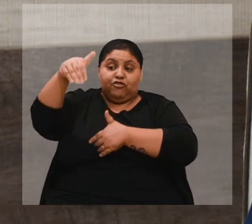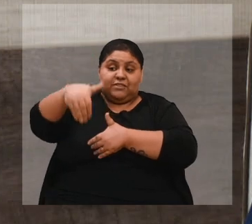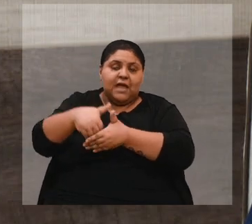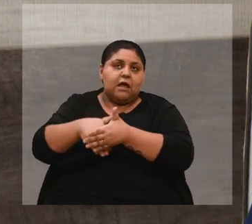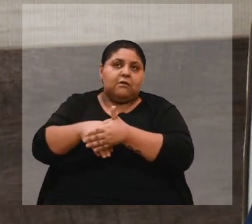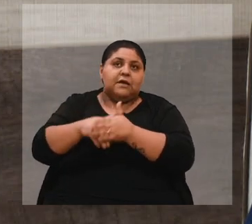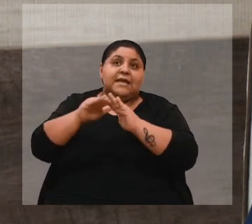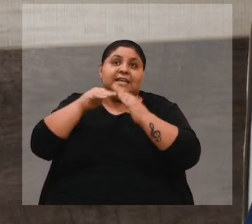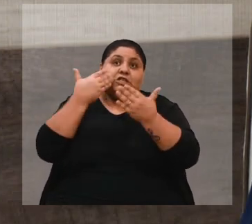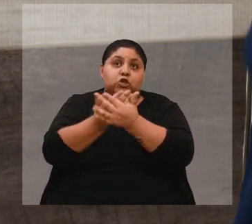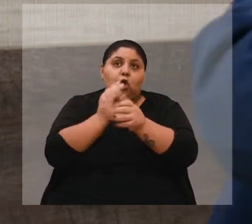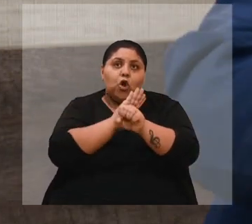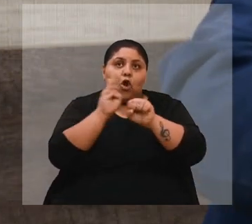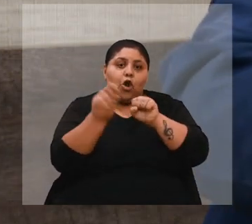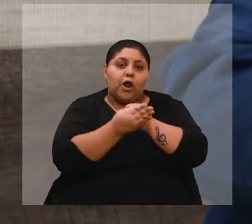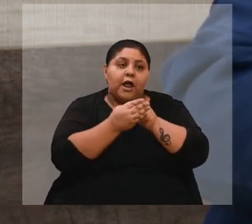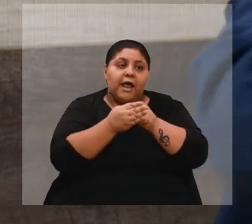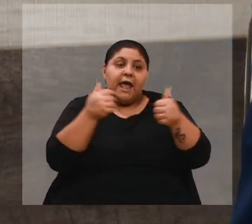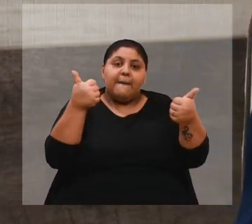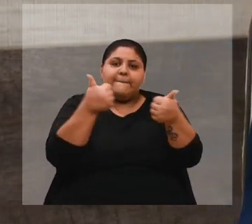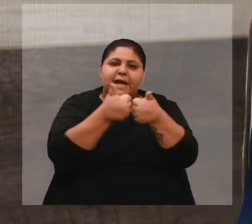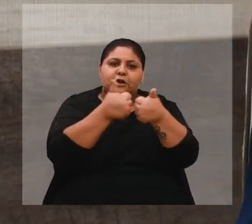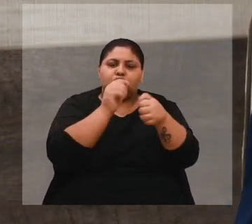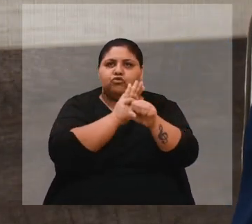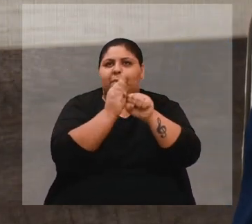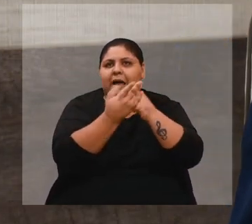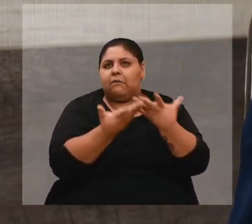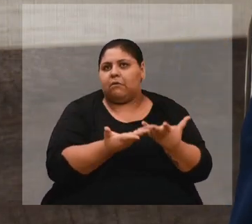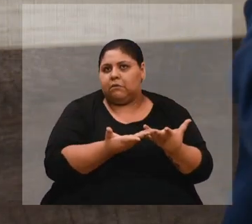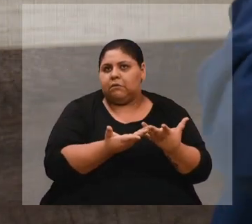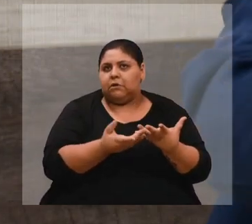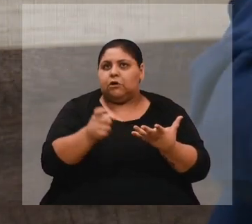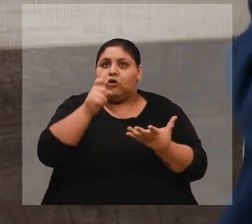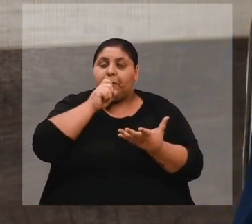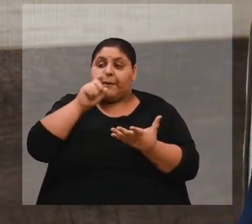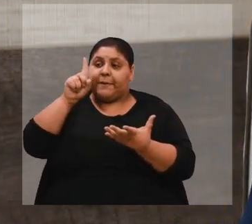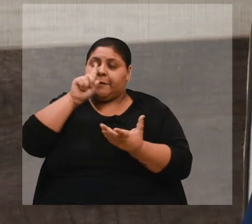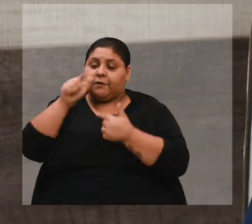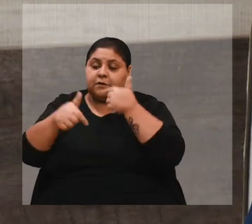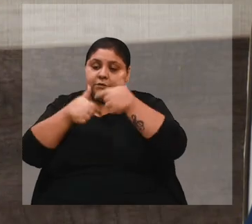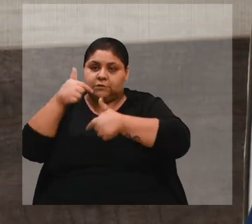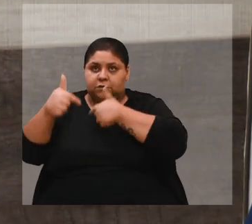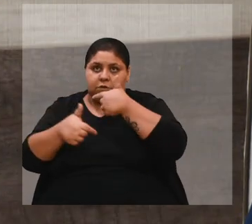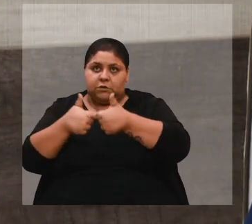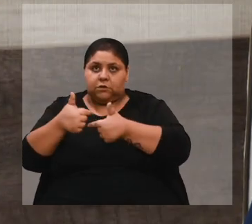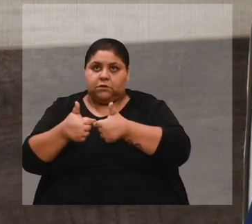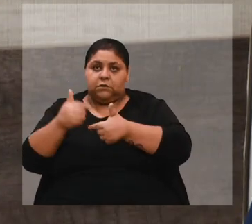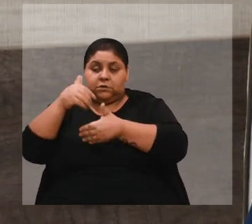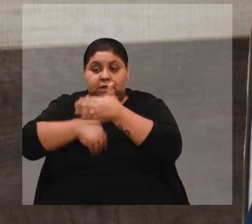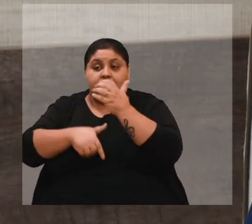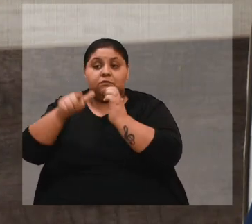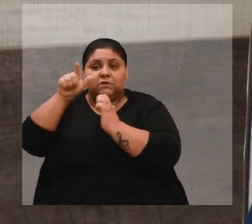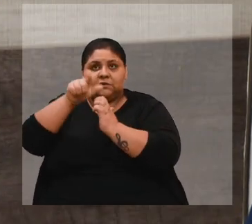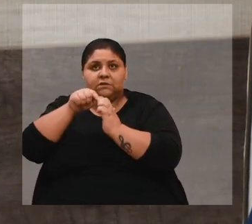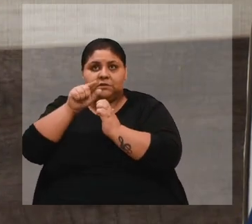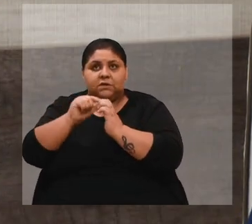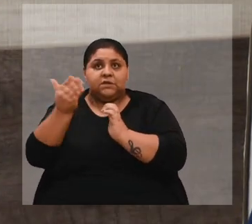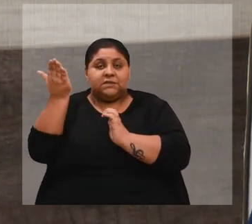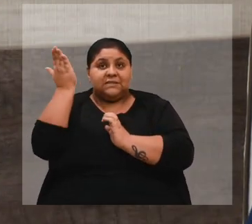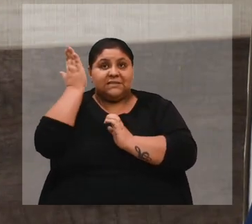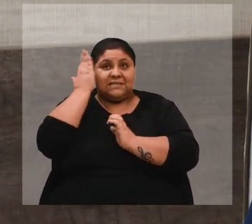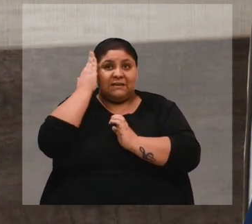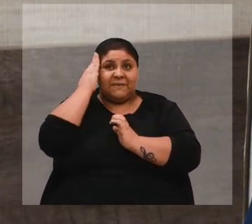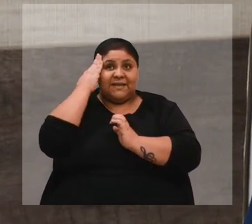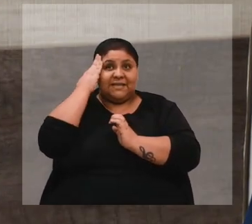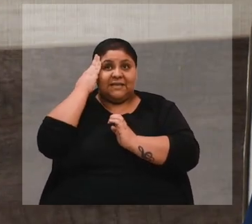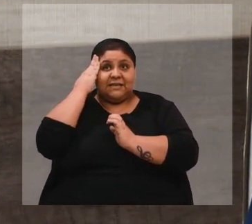empresa e a escola do bairro é ali no mesmo bairro da empresa. Então, quer dizer, o papai e a mamãe trabalhadores estão lá na empresa